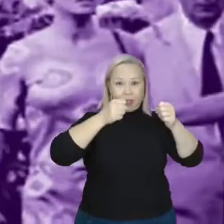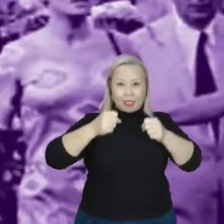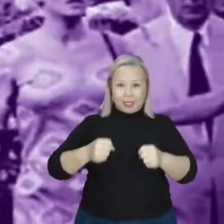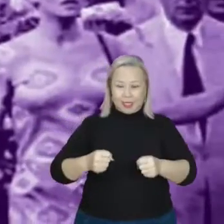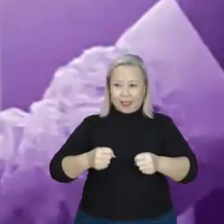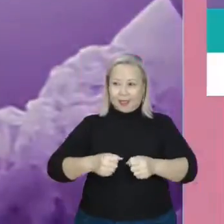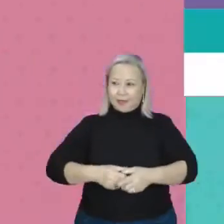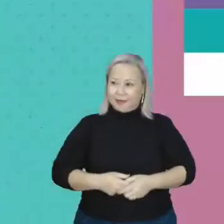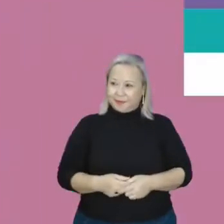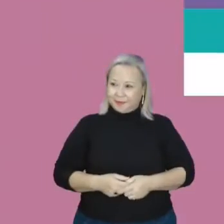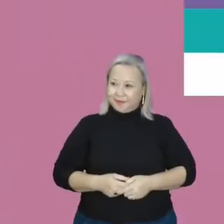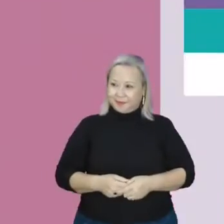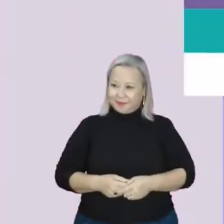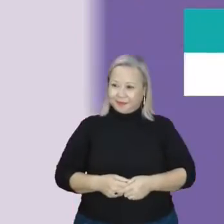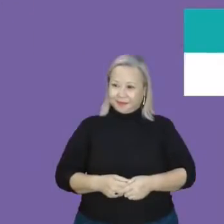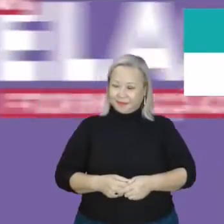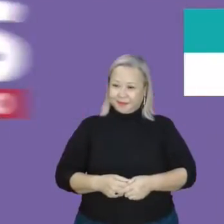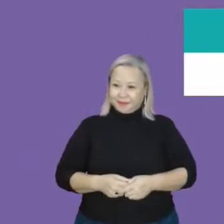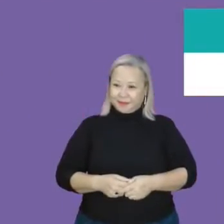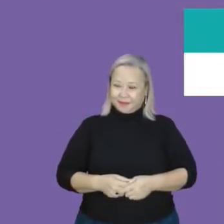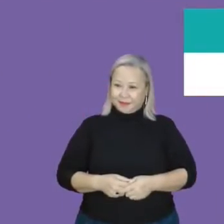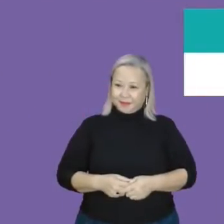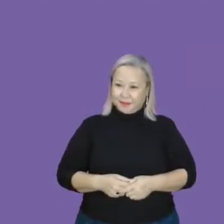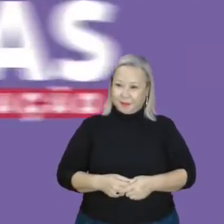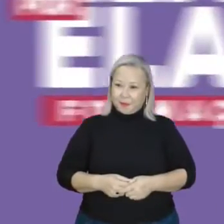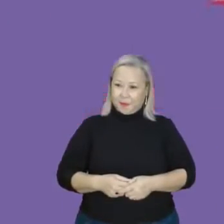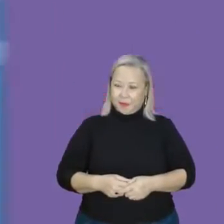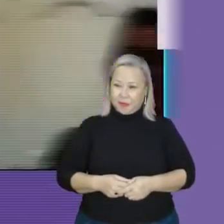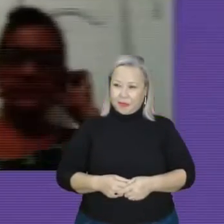de poder.